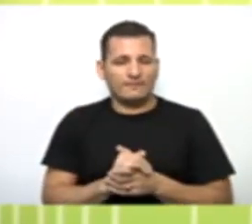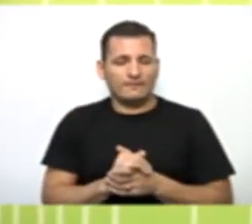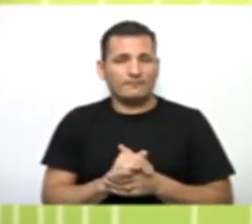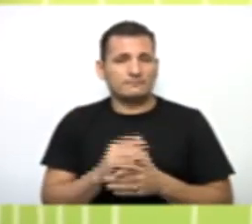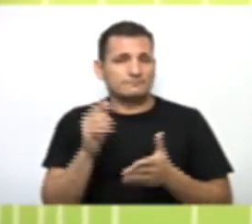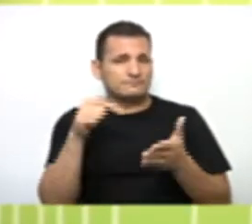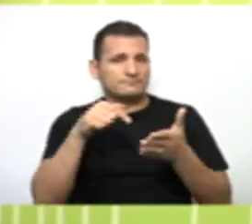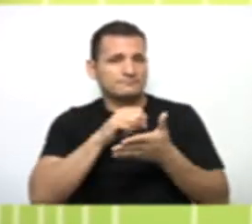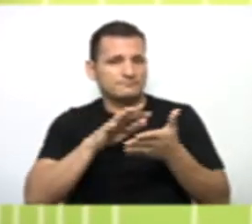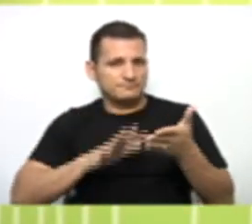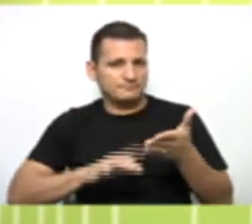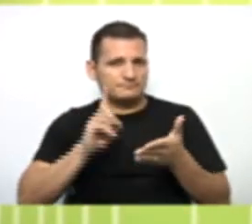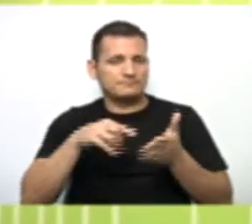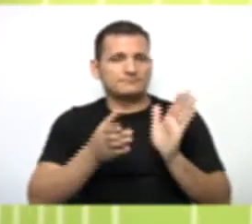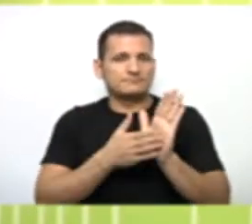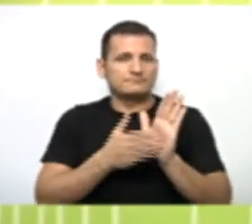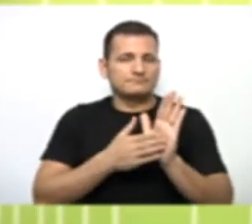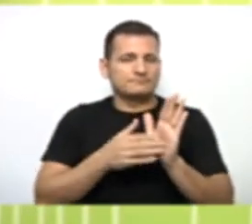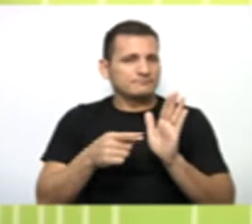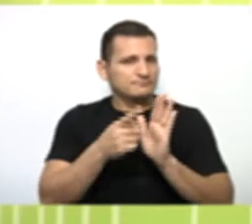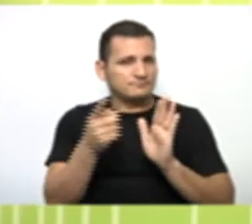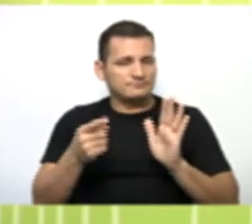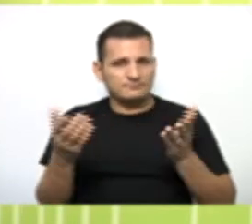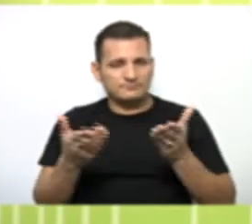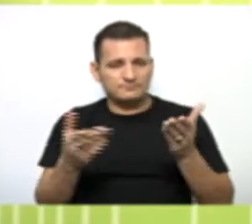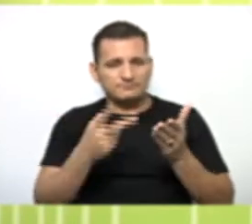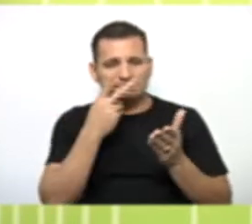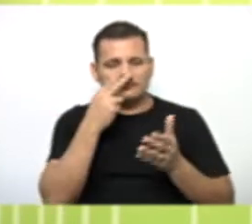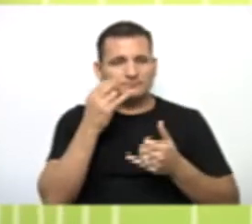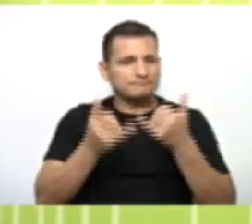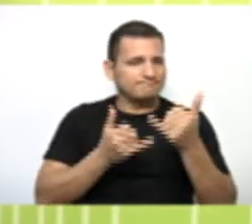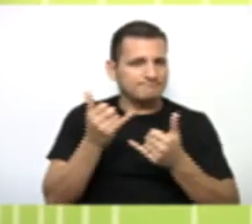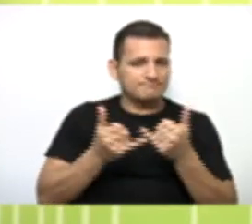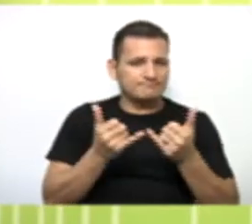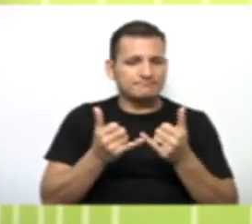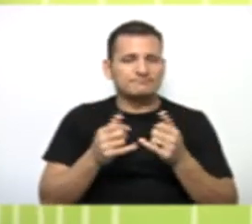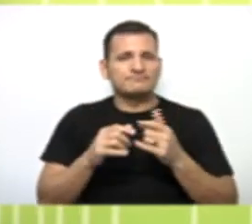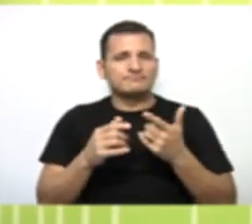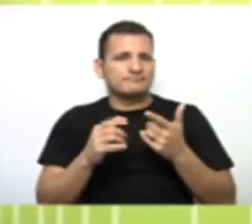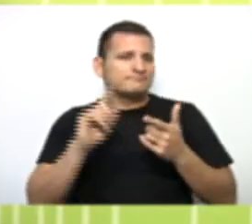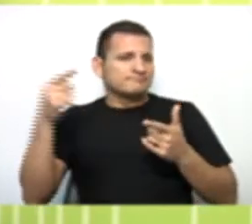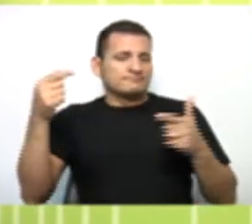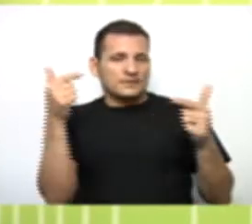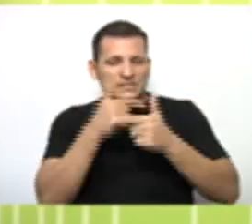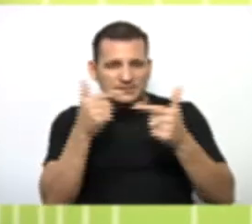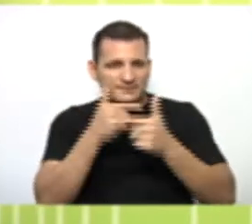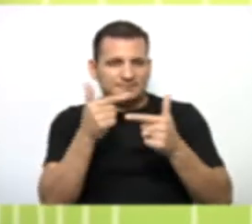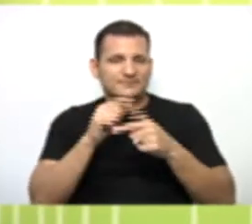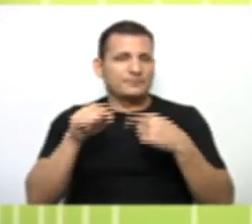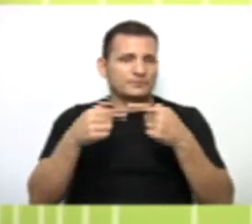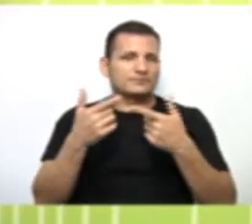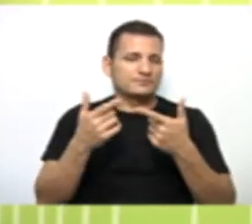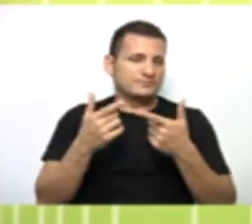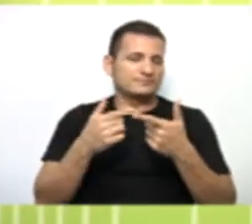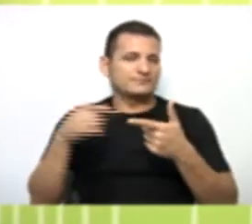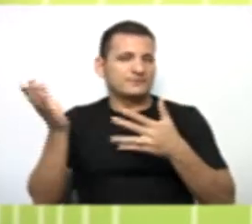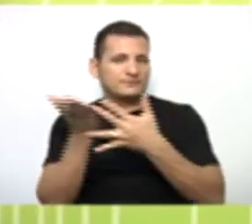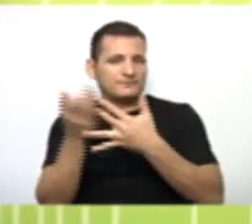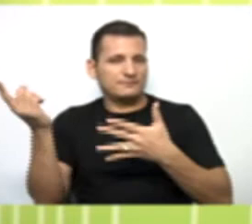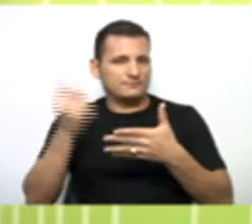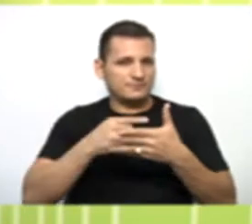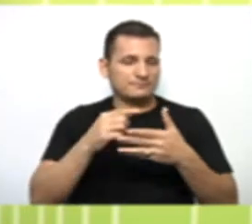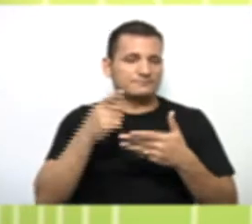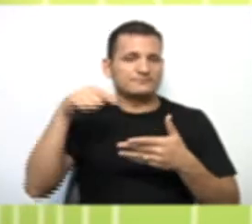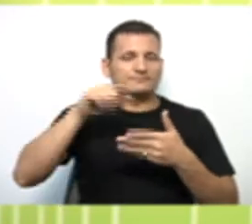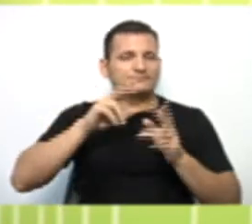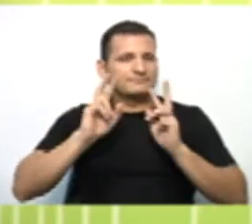Essa atividade que foi proposta para você agora, né, que parece uma brincadeira, e nós vamos rir muito depois do intervalo, aí na hora da correção, você